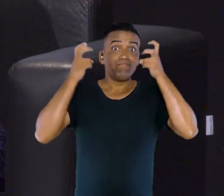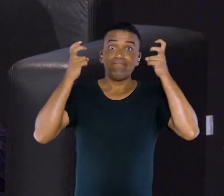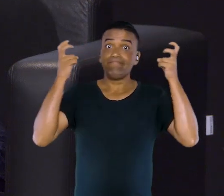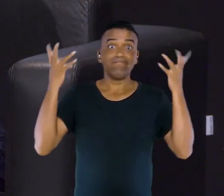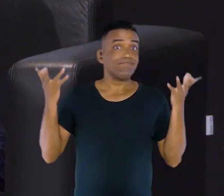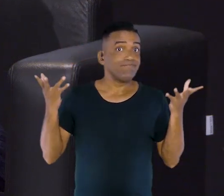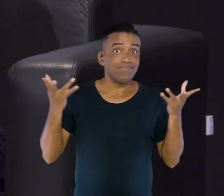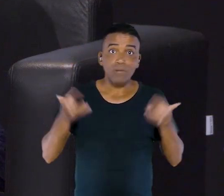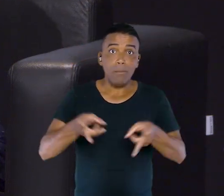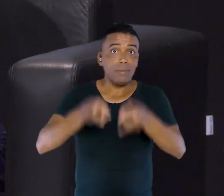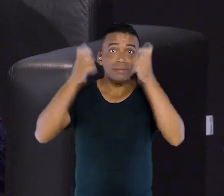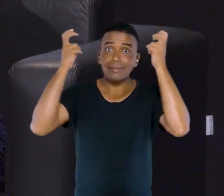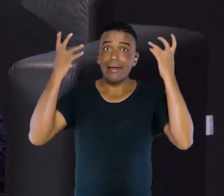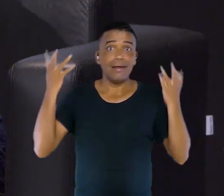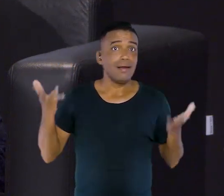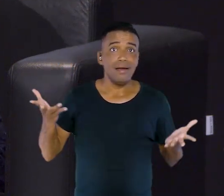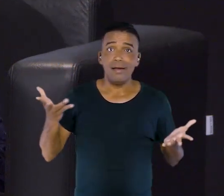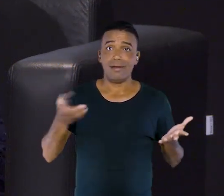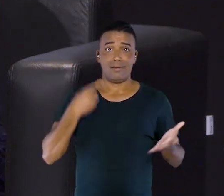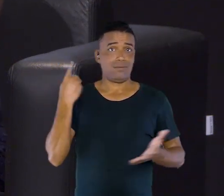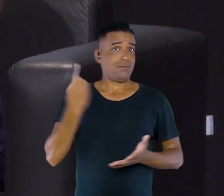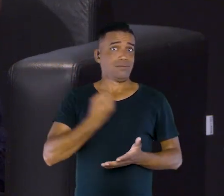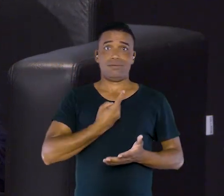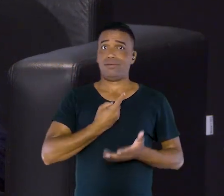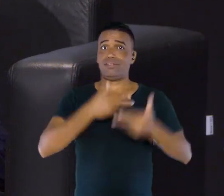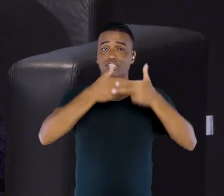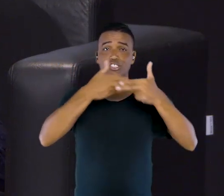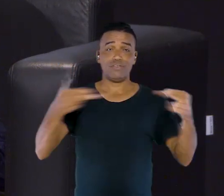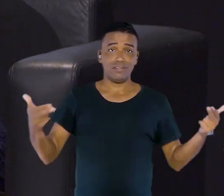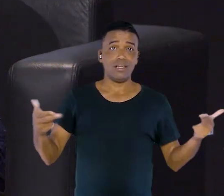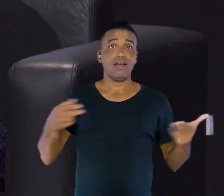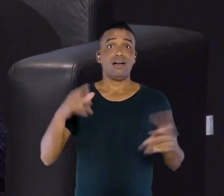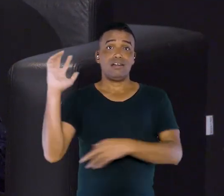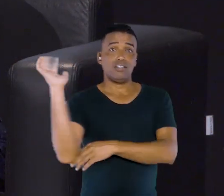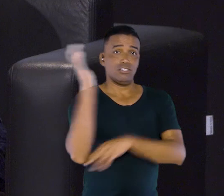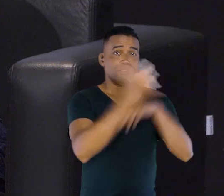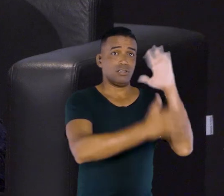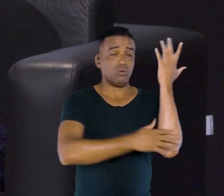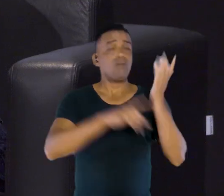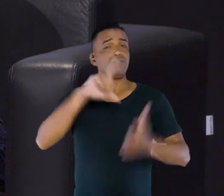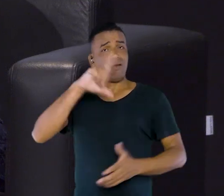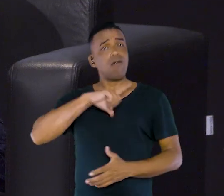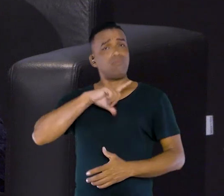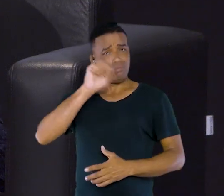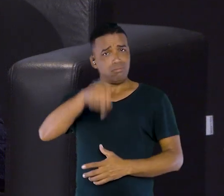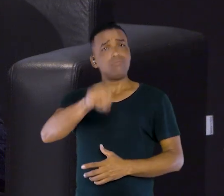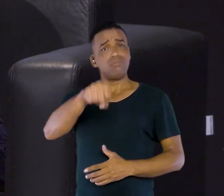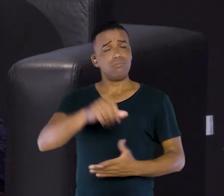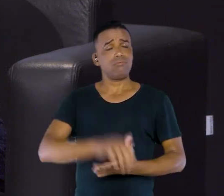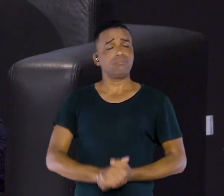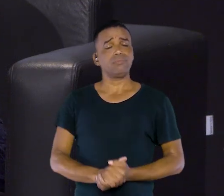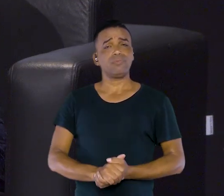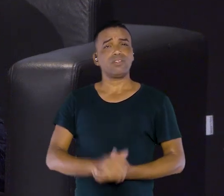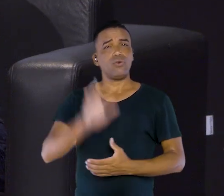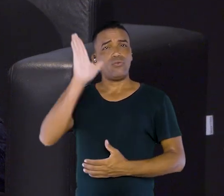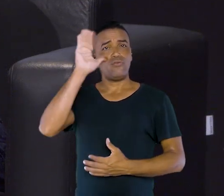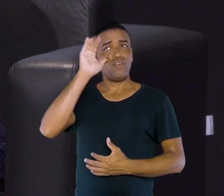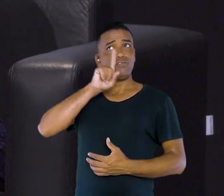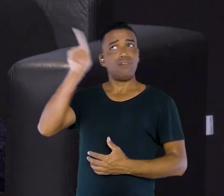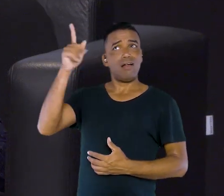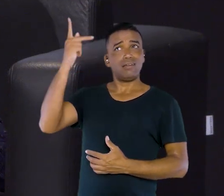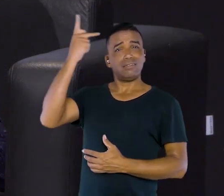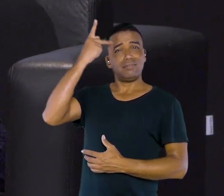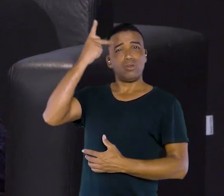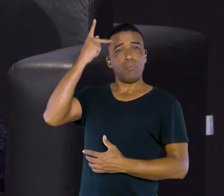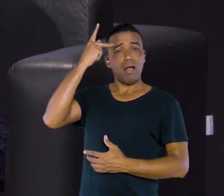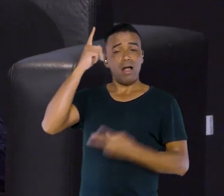tocando nesses pontos dessa diversidade que a natureza tem, né? Quando vejo São